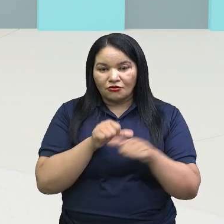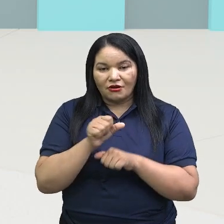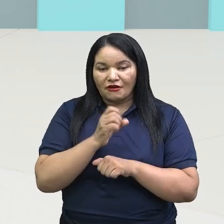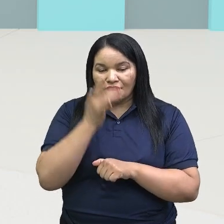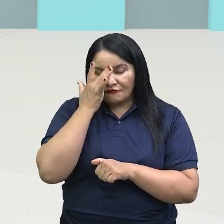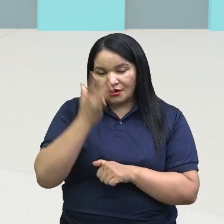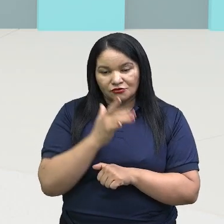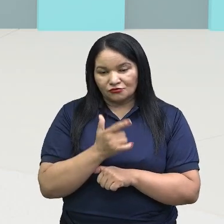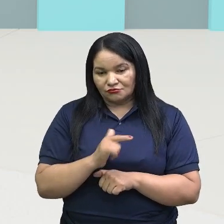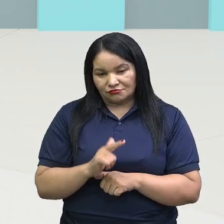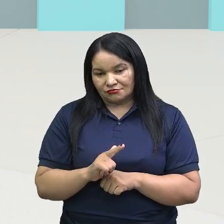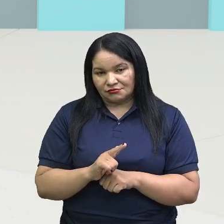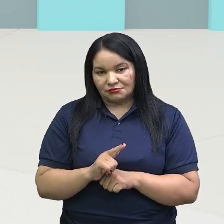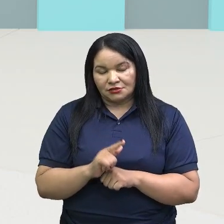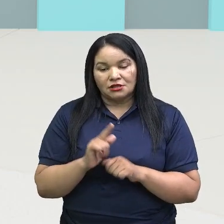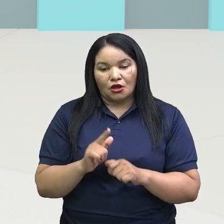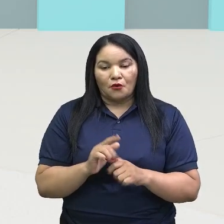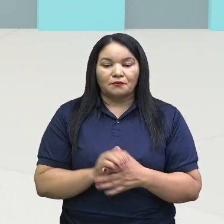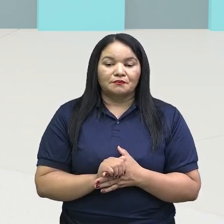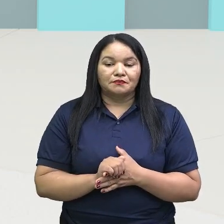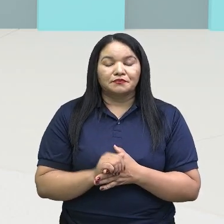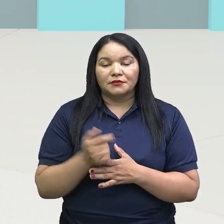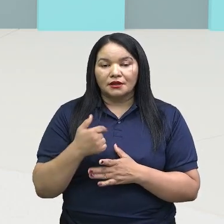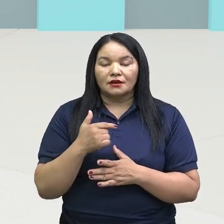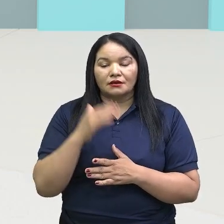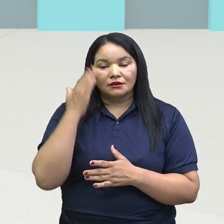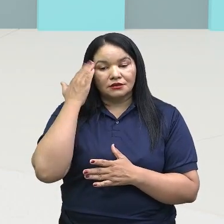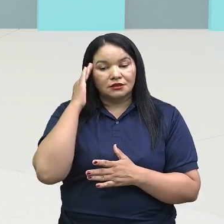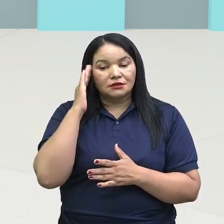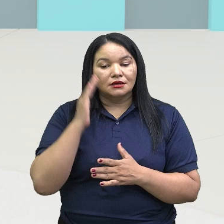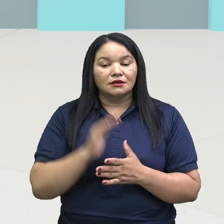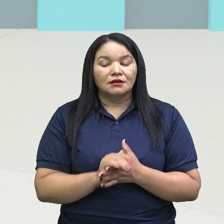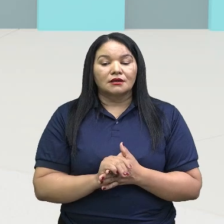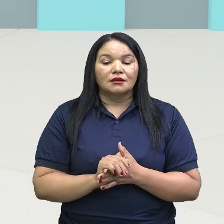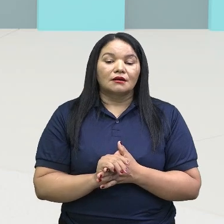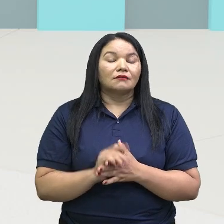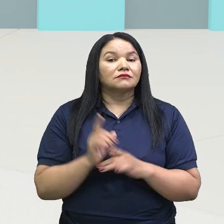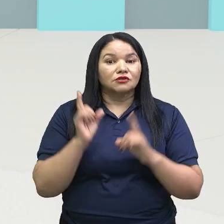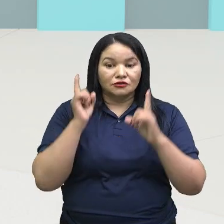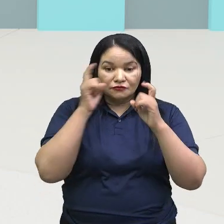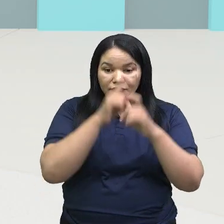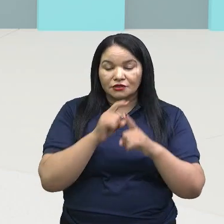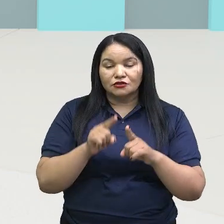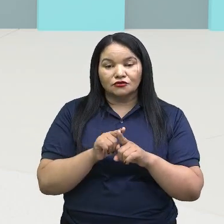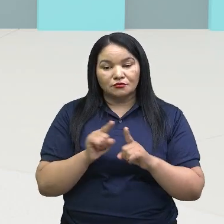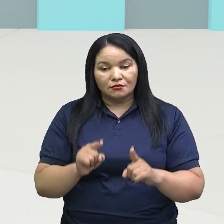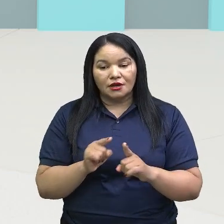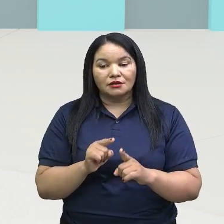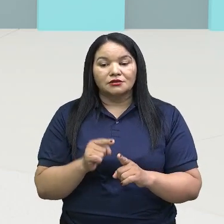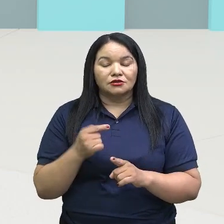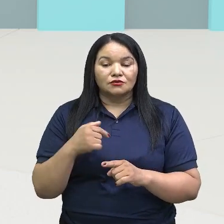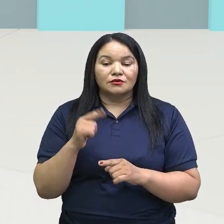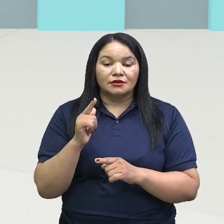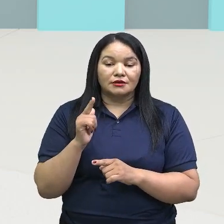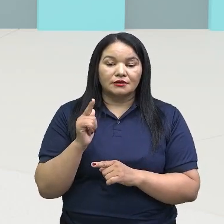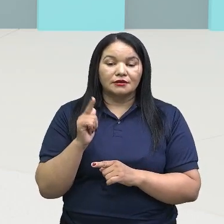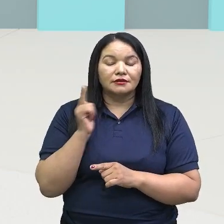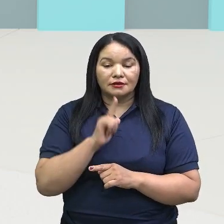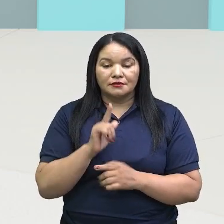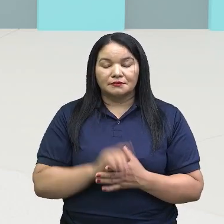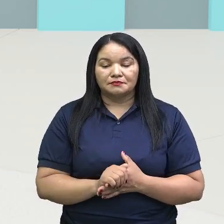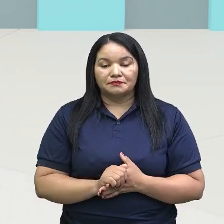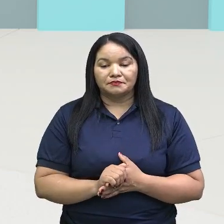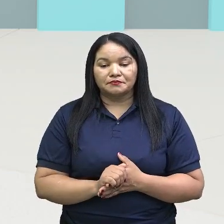Então, entenda a matéria ainda que não seja fácil, ou seja, a matéria já é difícil. Então, esse fato já existe, já é